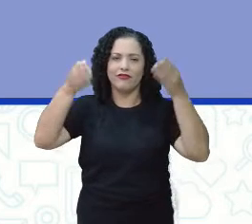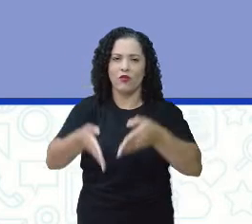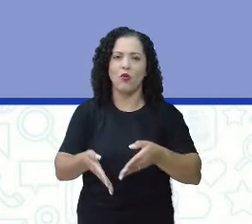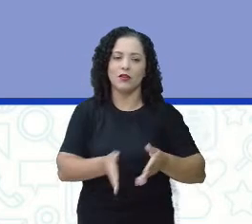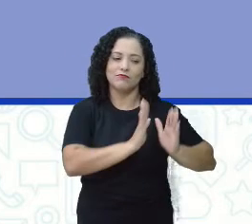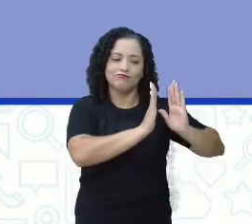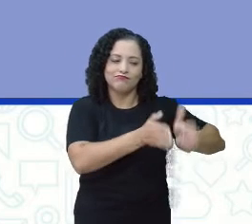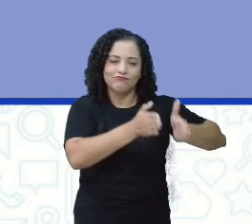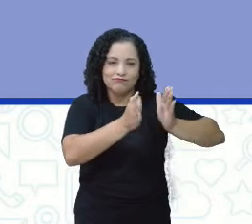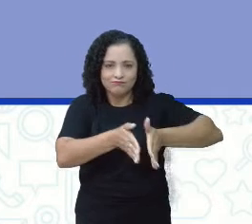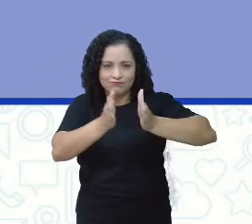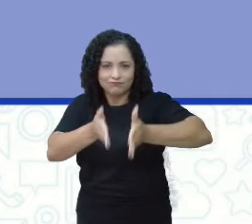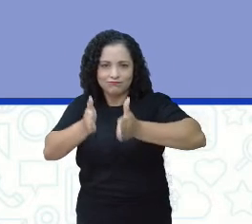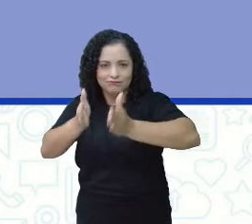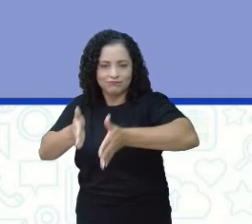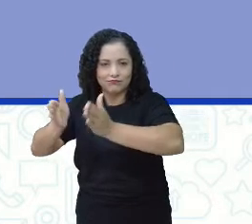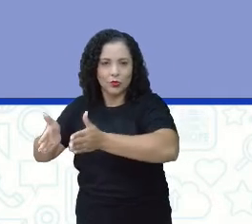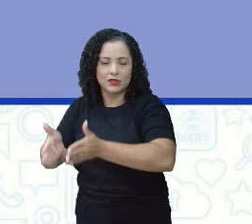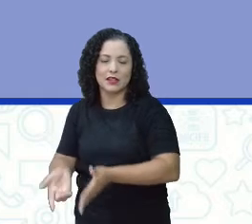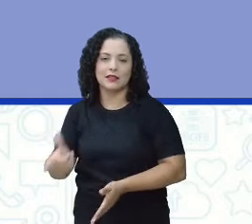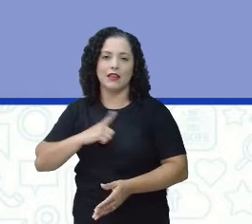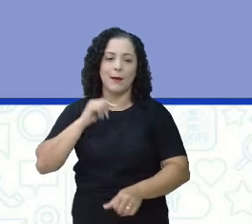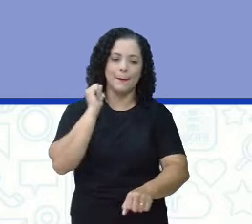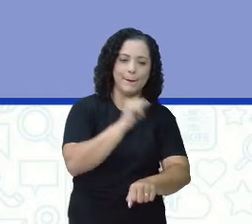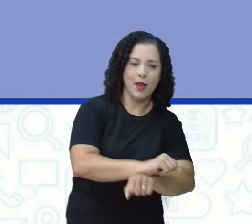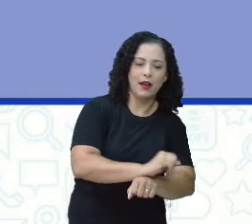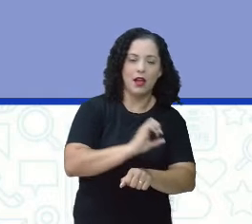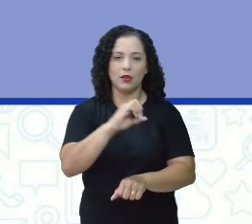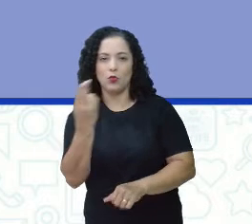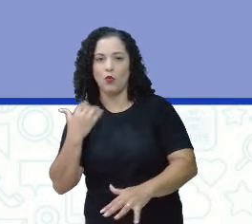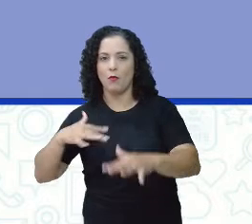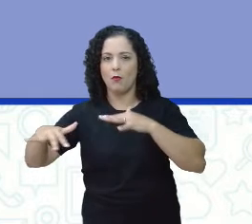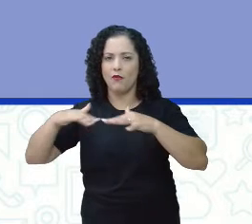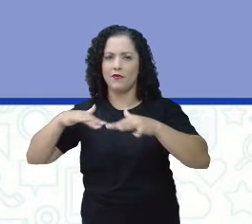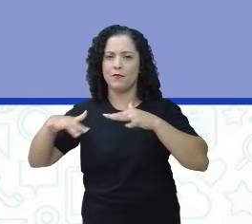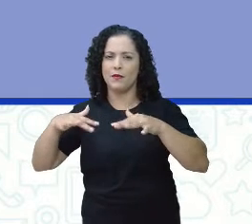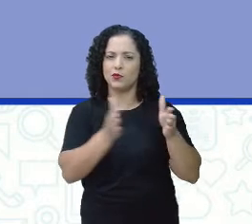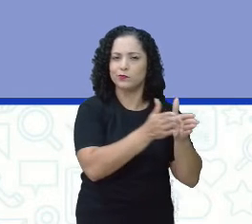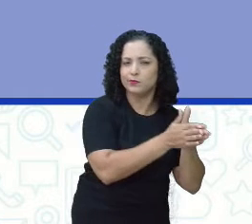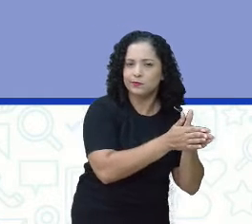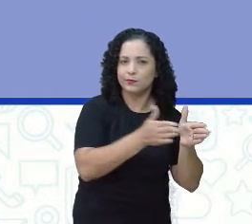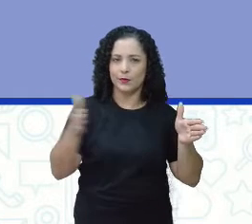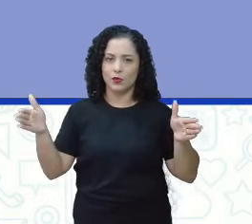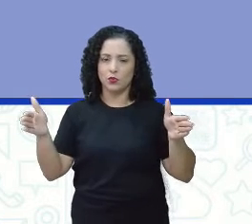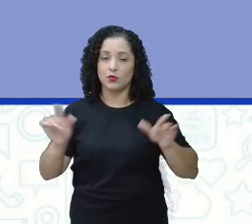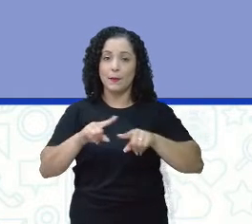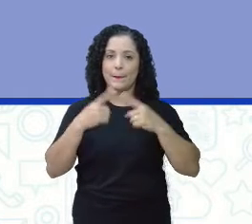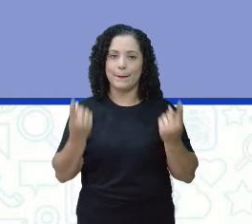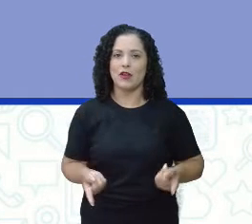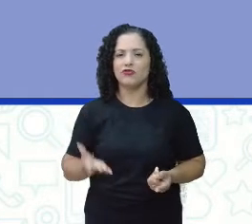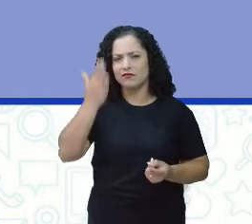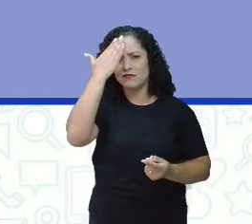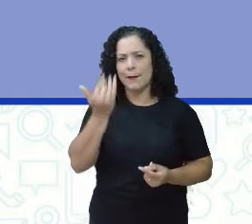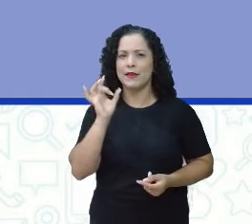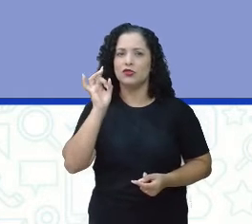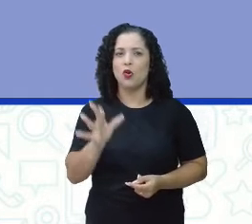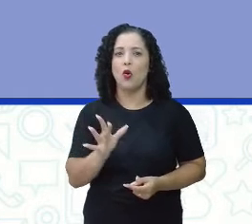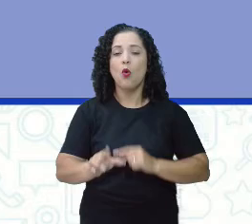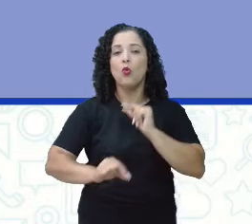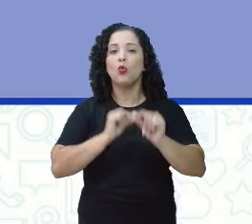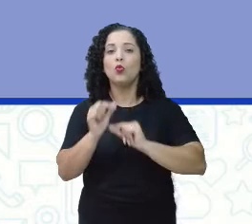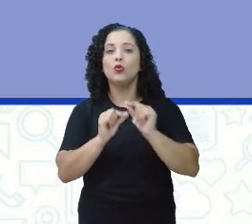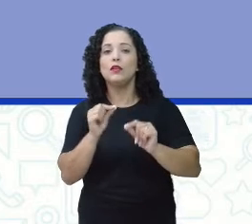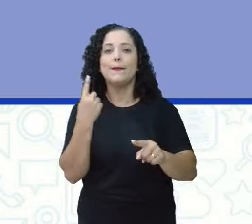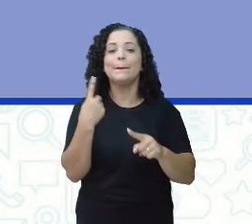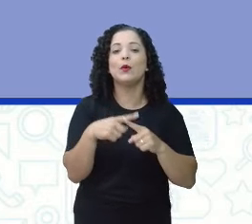aí, se está em repouso, se está em movimento, qual foi a trajetória, mas ele não quer saber aí da questão da causa, quem fez